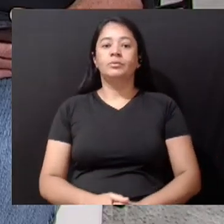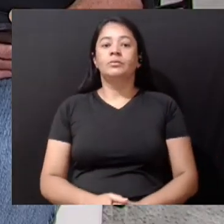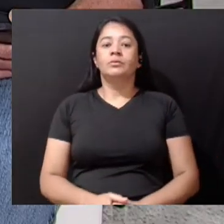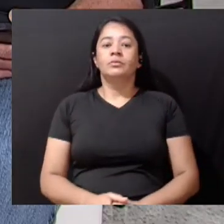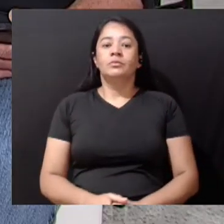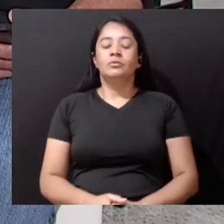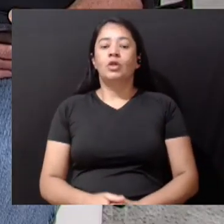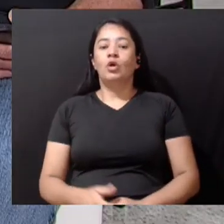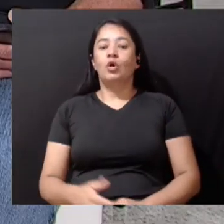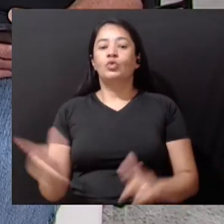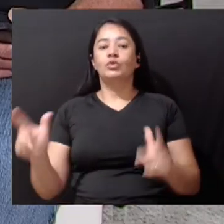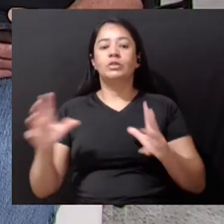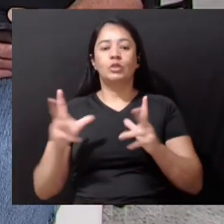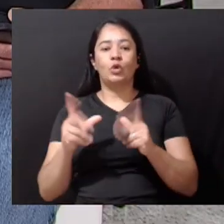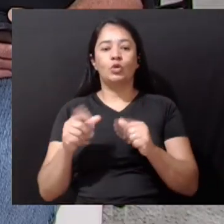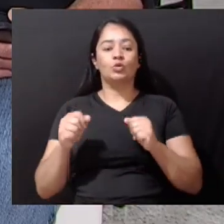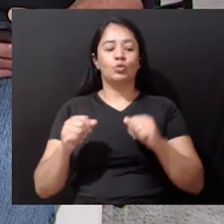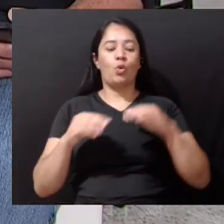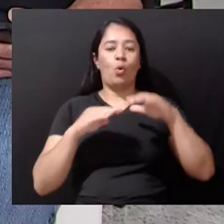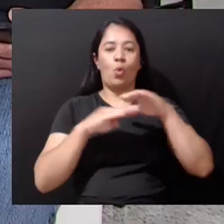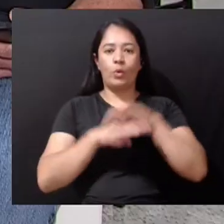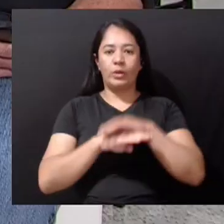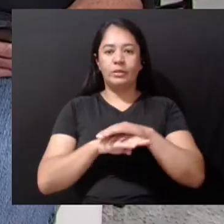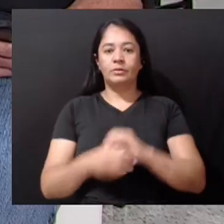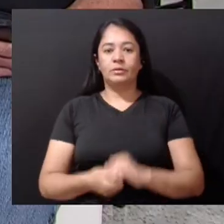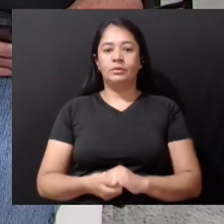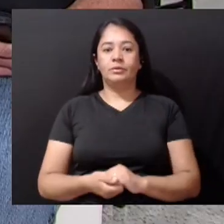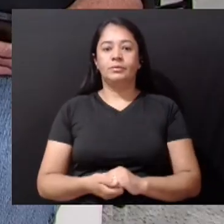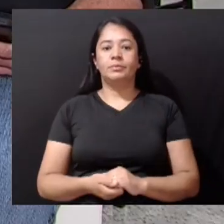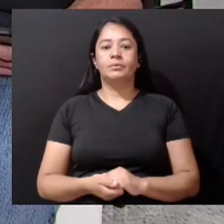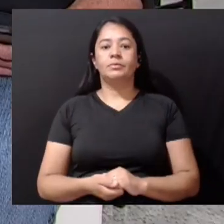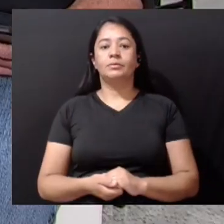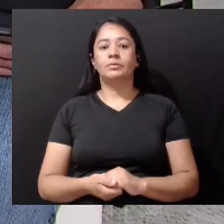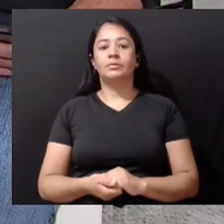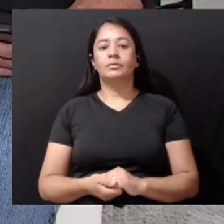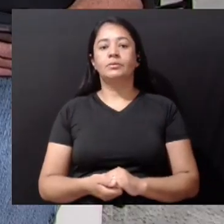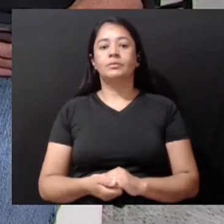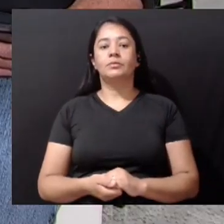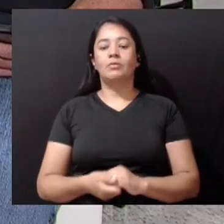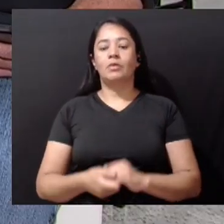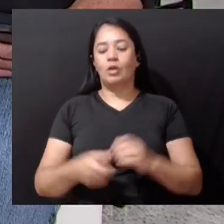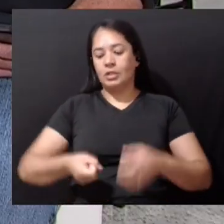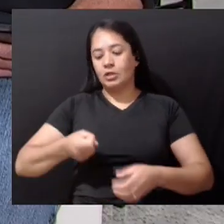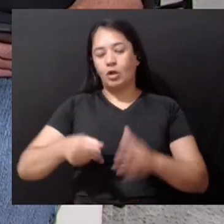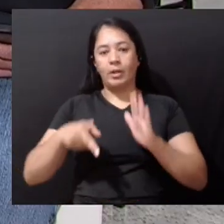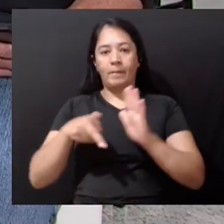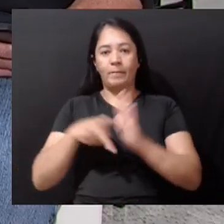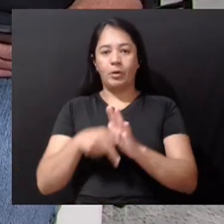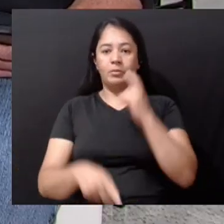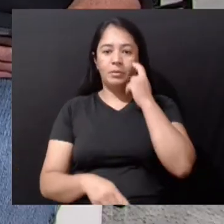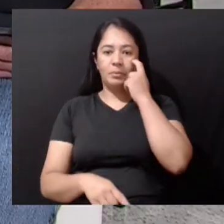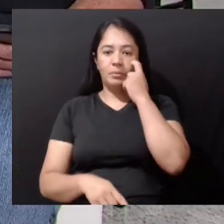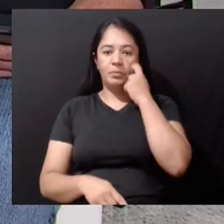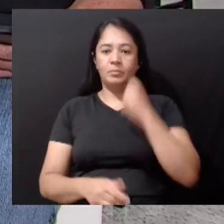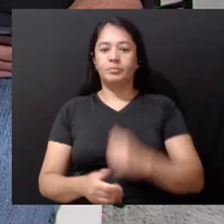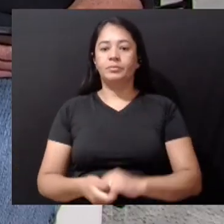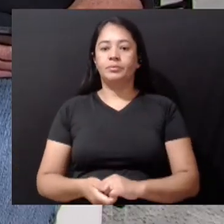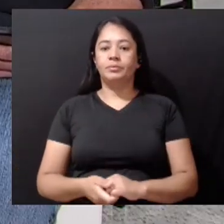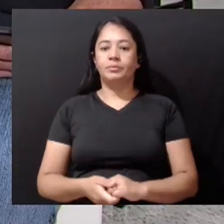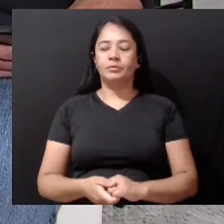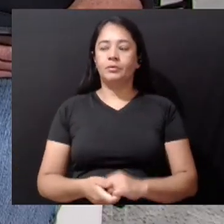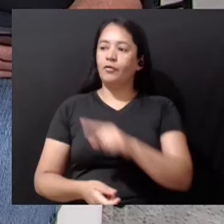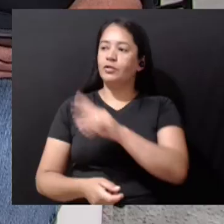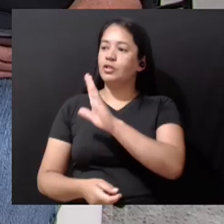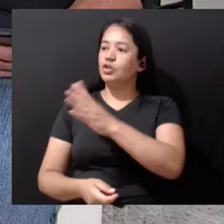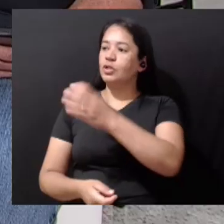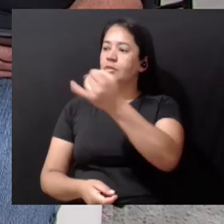tudo guardado com o fiscal e nas embalagens que eles dão para deixar guardadinho. Como você falou, né, chegar com